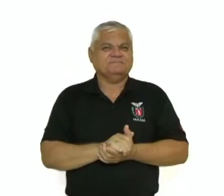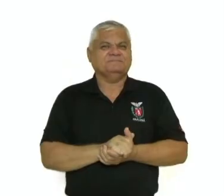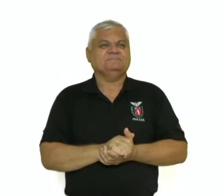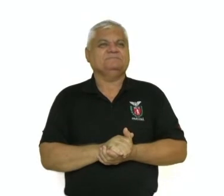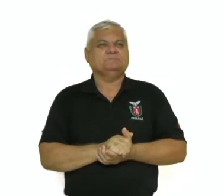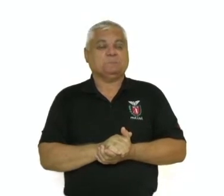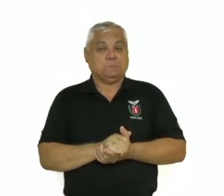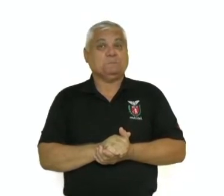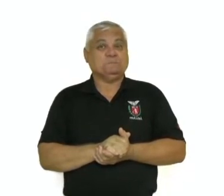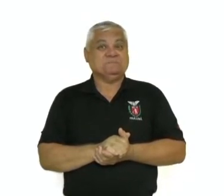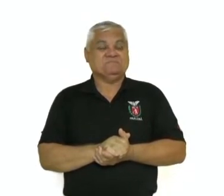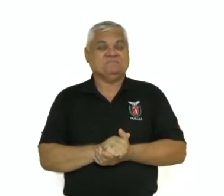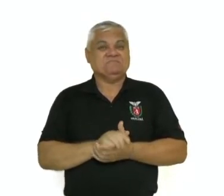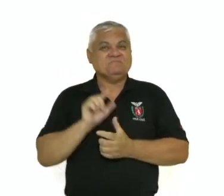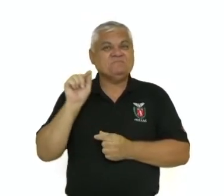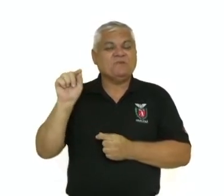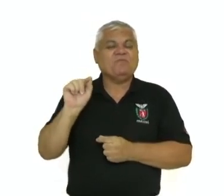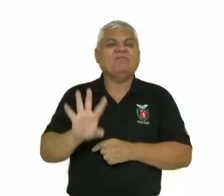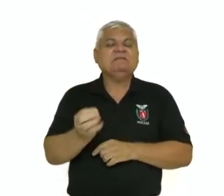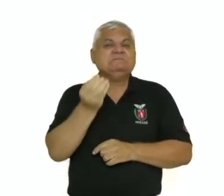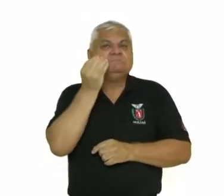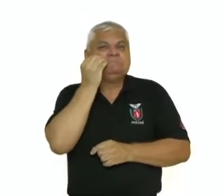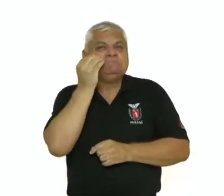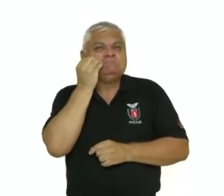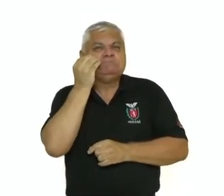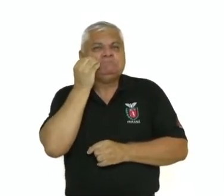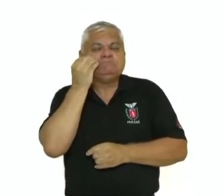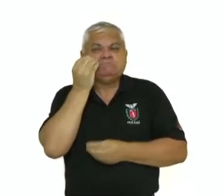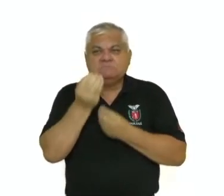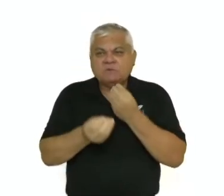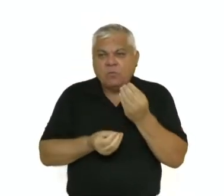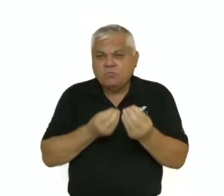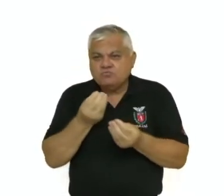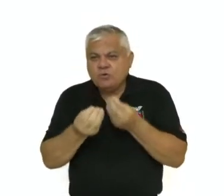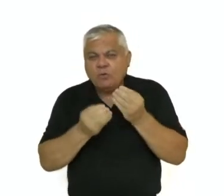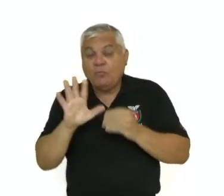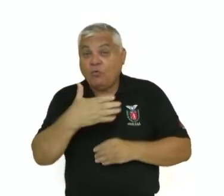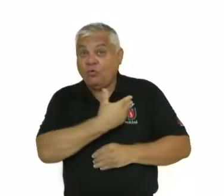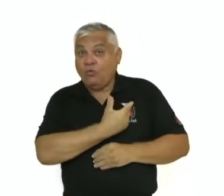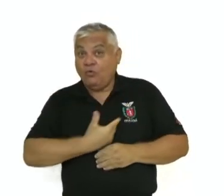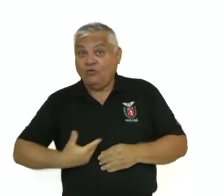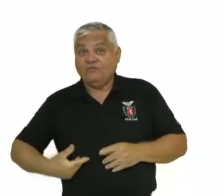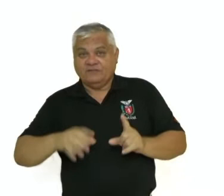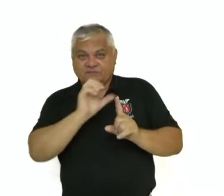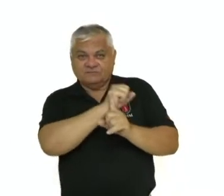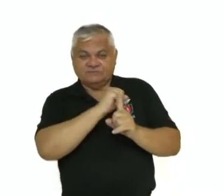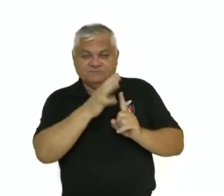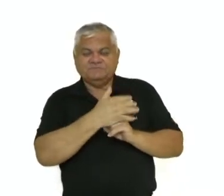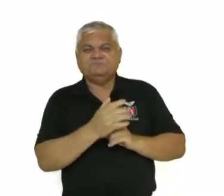A Comuna de Paris foi uma tentativa de implementação de um governo socialista. Em